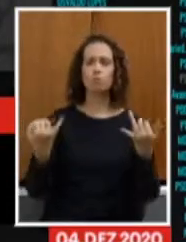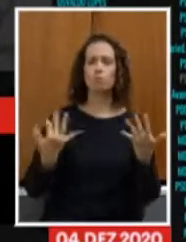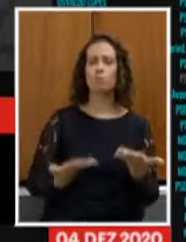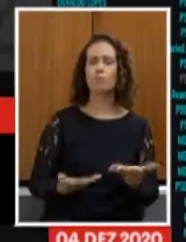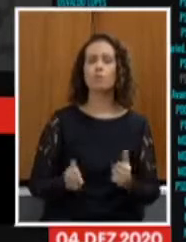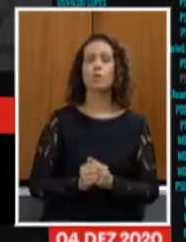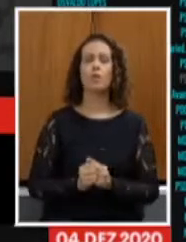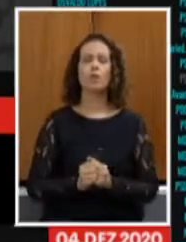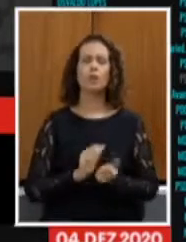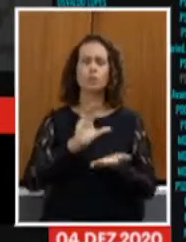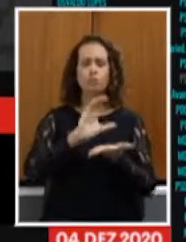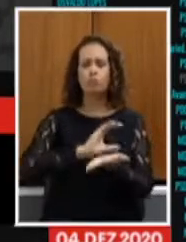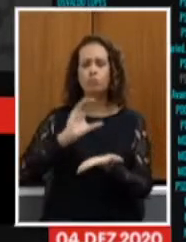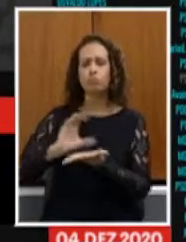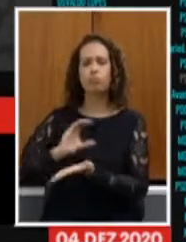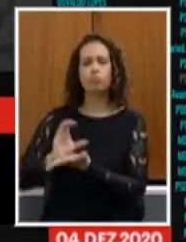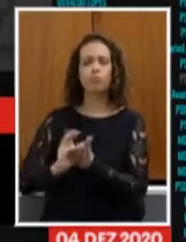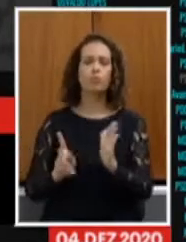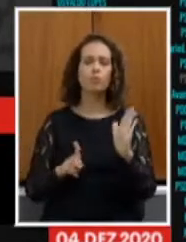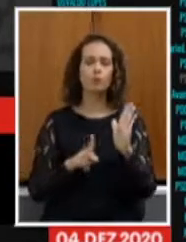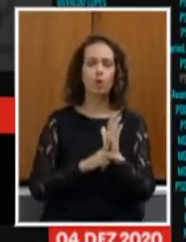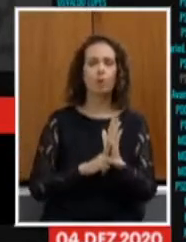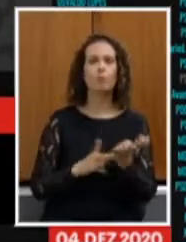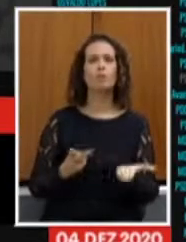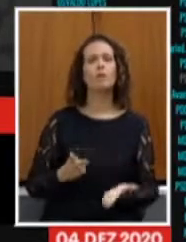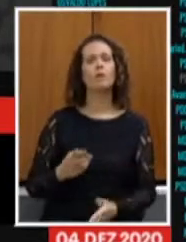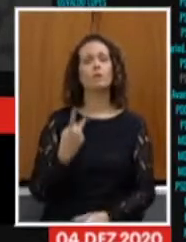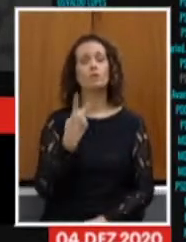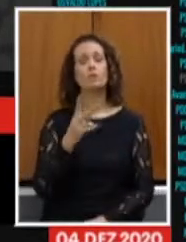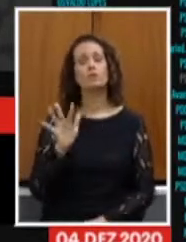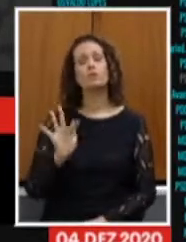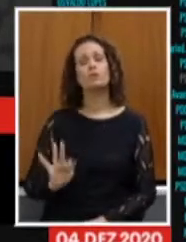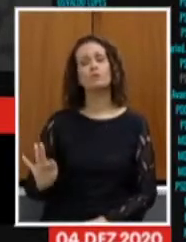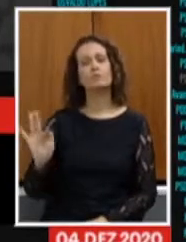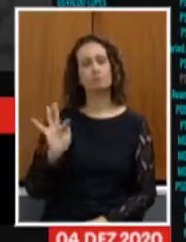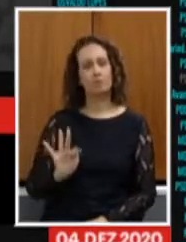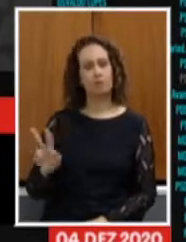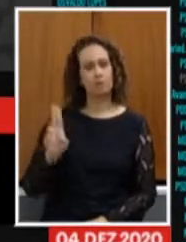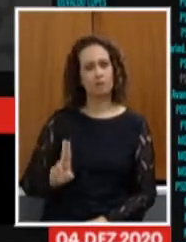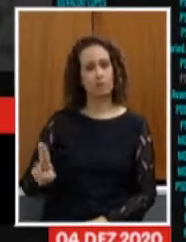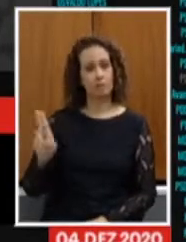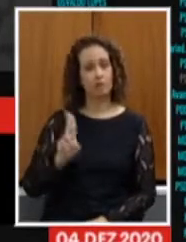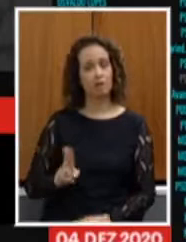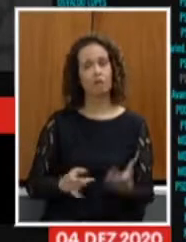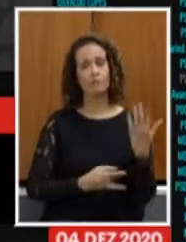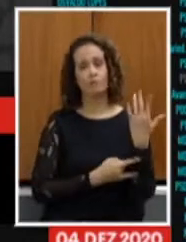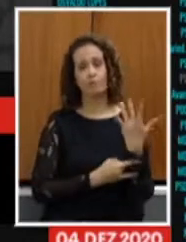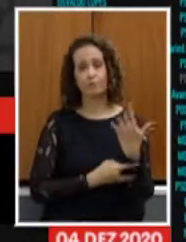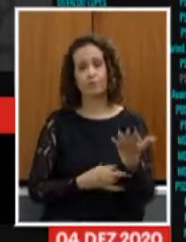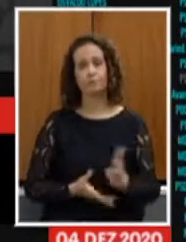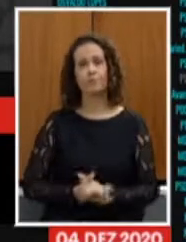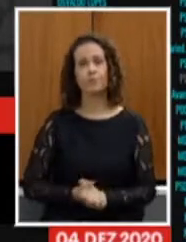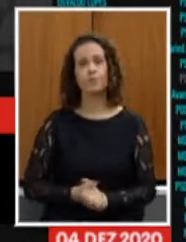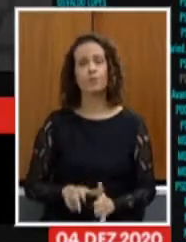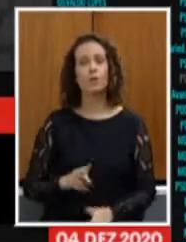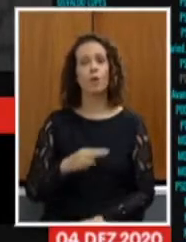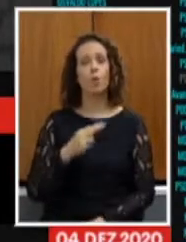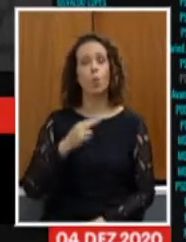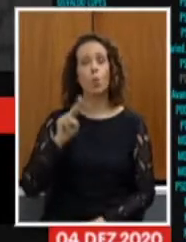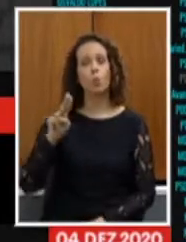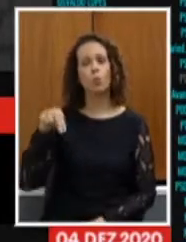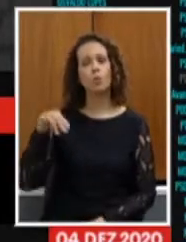mais recursos para as universidades, para a UENG e para a Unimontes. A Universidade do Estado de Minas Gerais, né, e a Unimontes